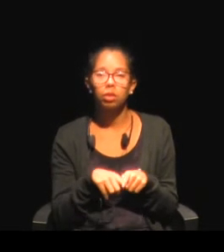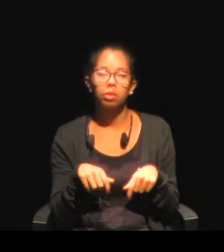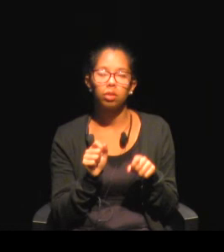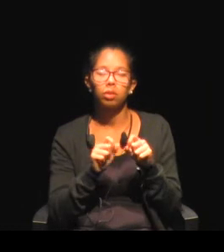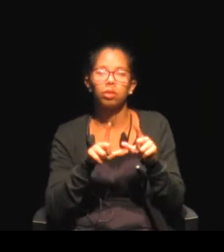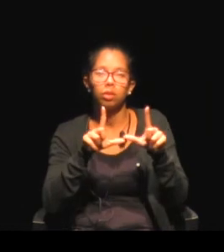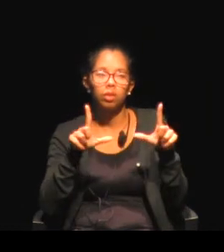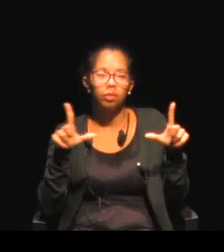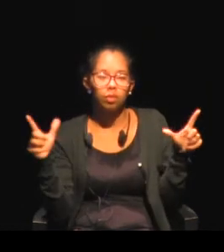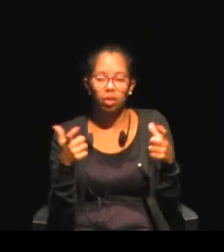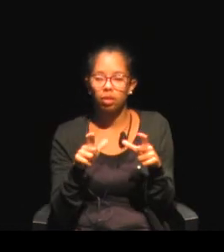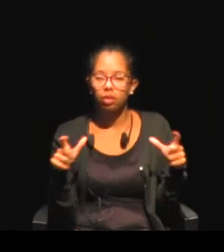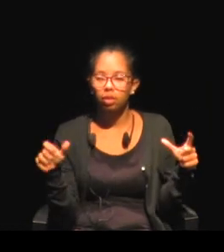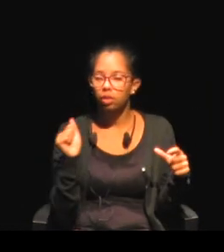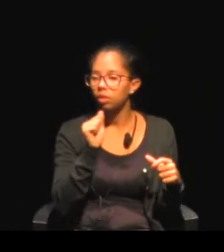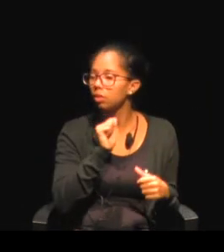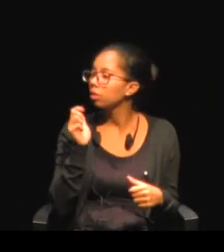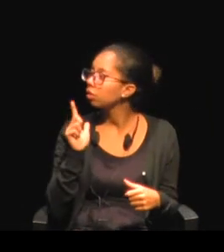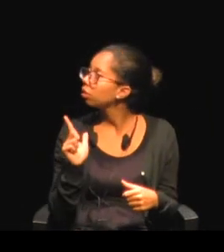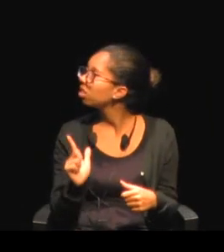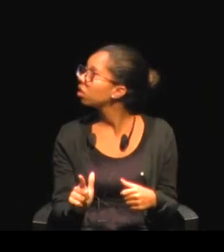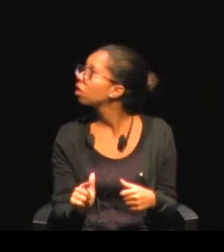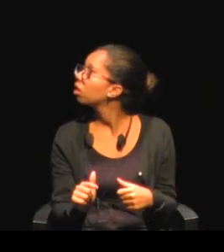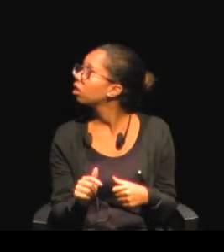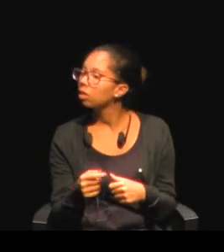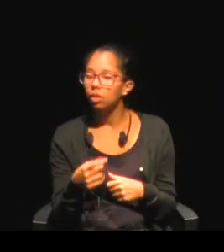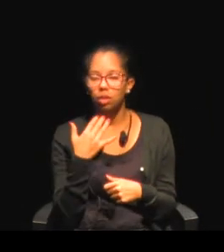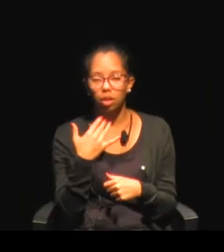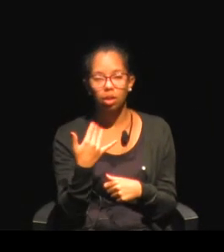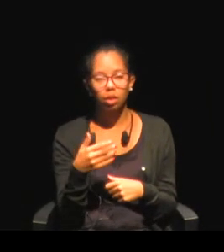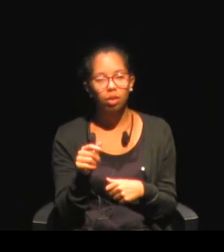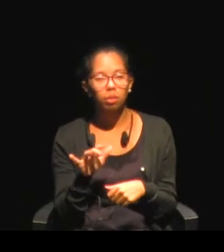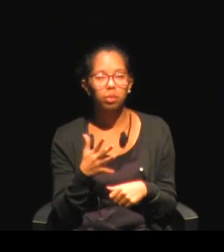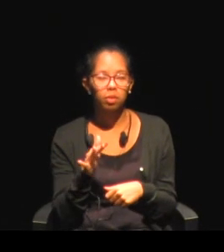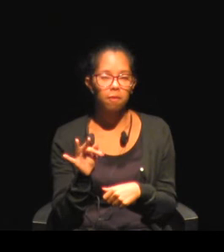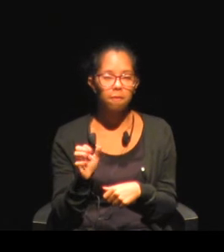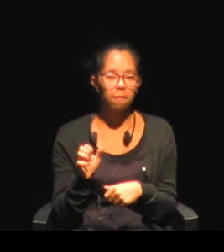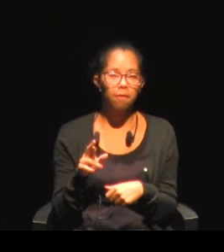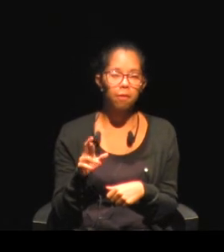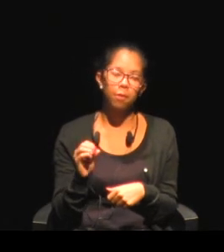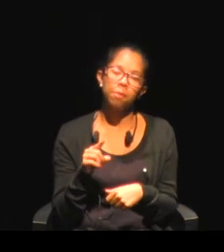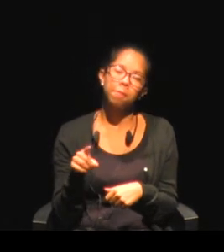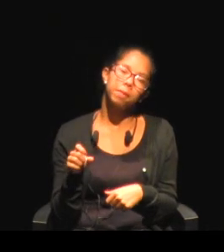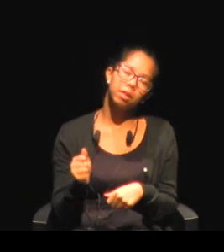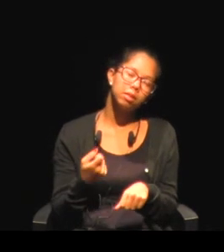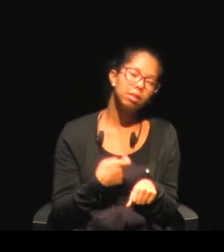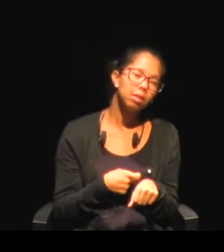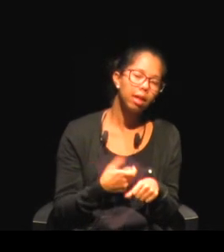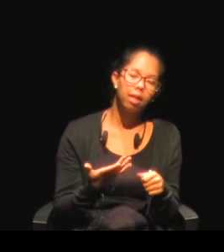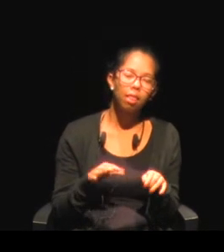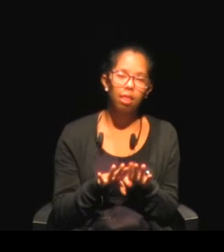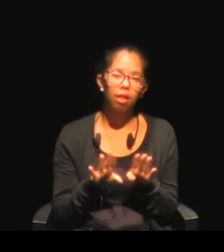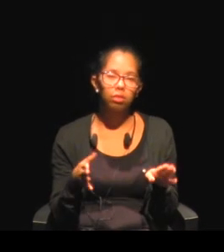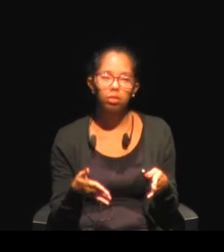uma organização civil lá, uma espécie de CTG, para quem conhece, dos gaúchos lá, que é um centro de tradições nativistas, nesse